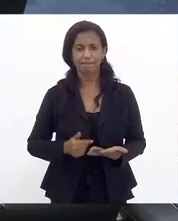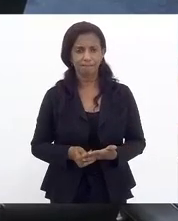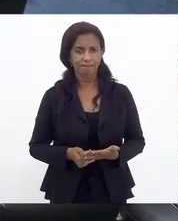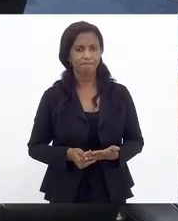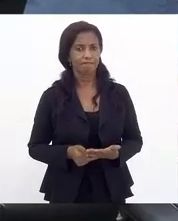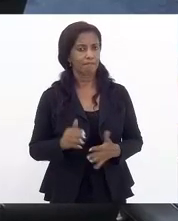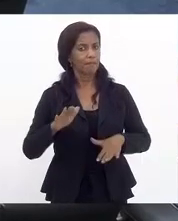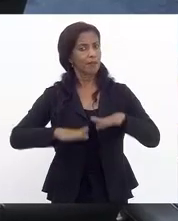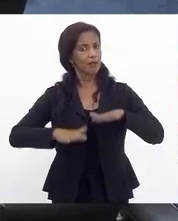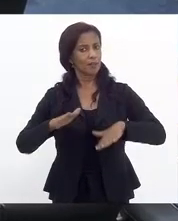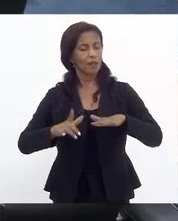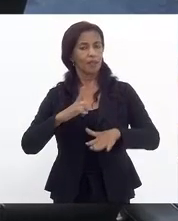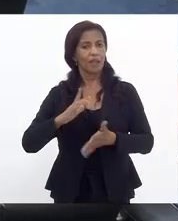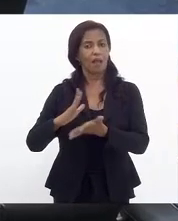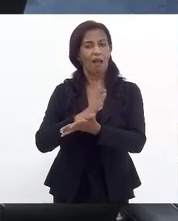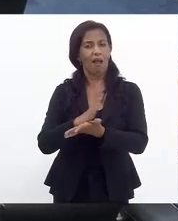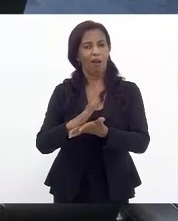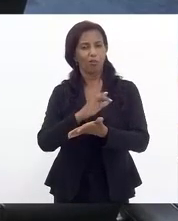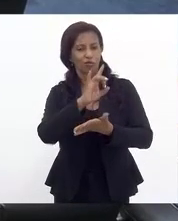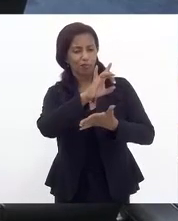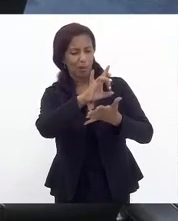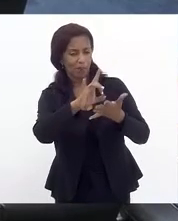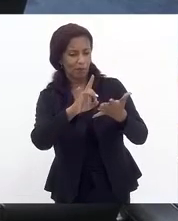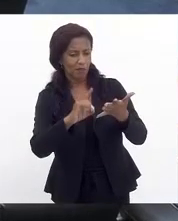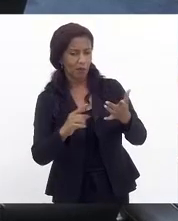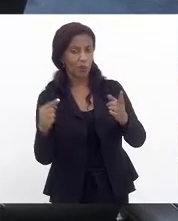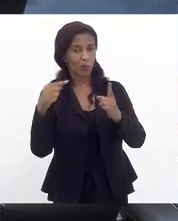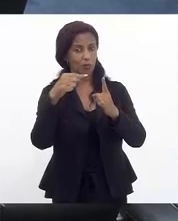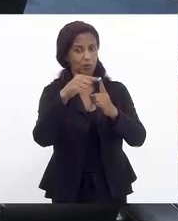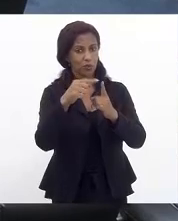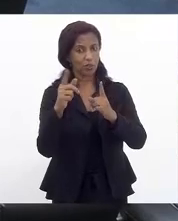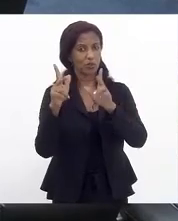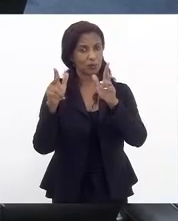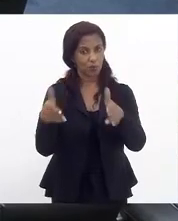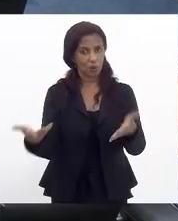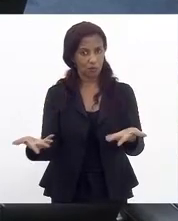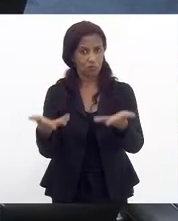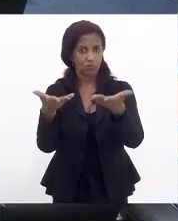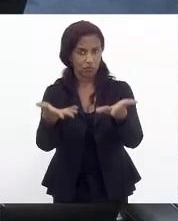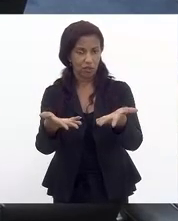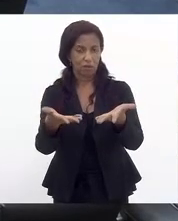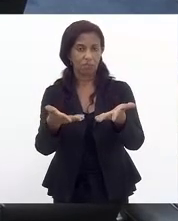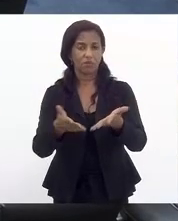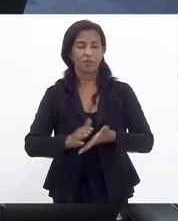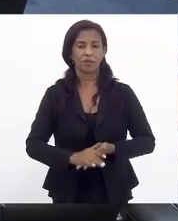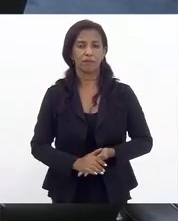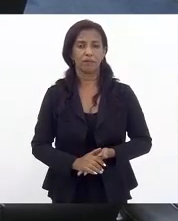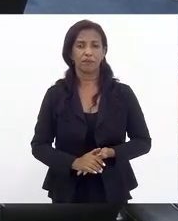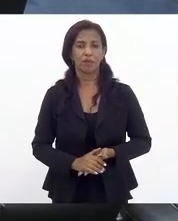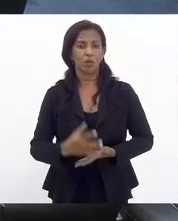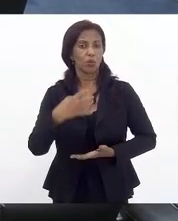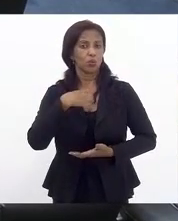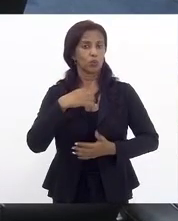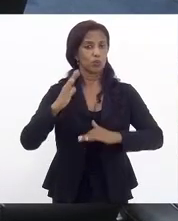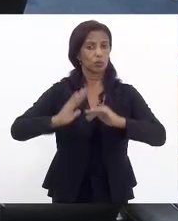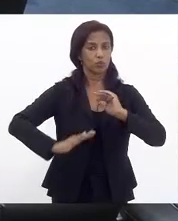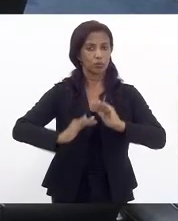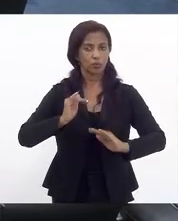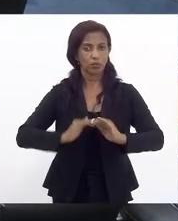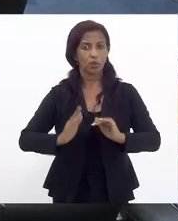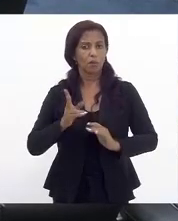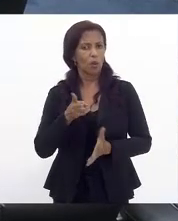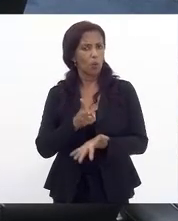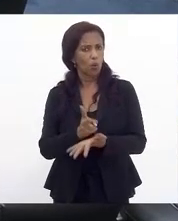apesar de ter alguns critérios objetivos né como as referências colocaram aí no recinto da capacitação